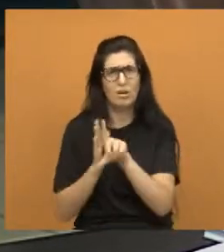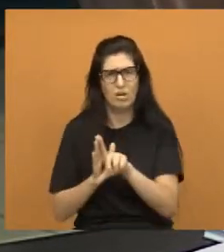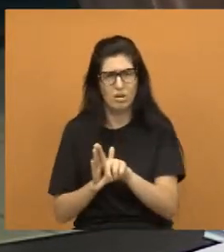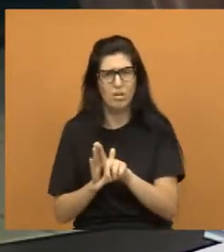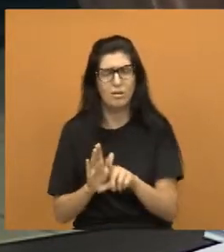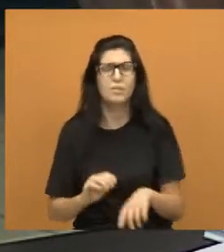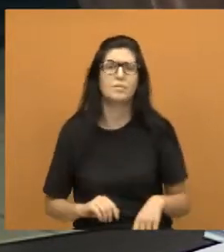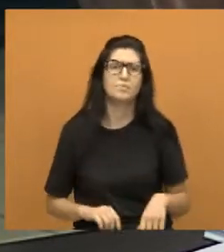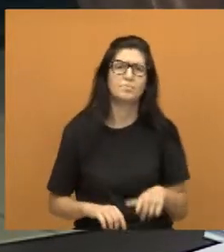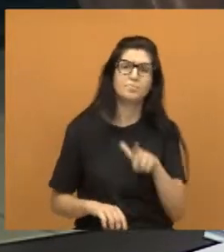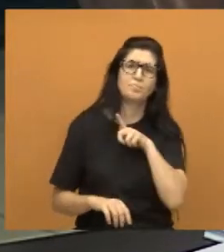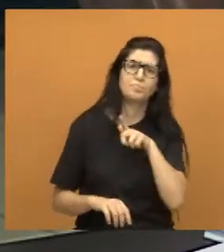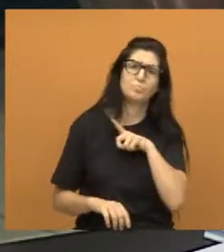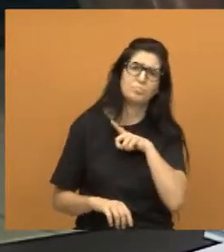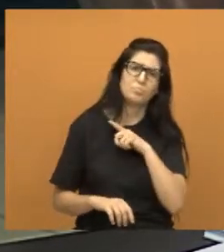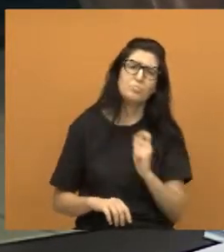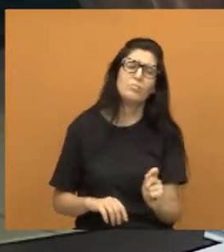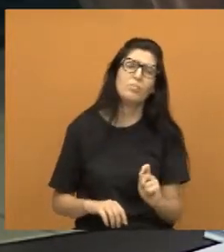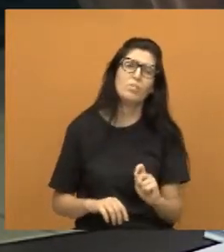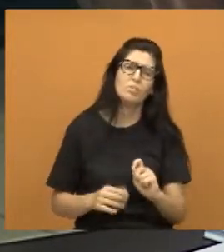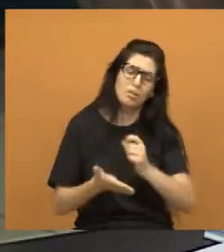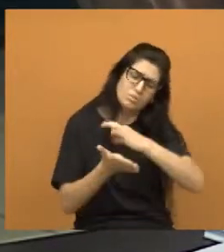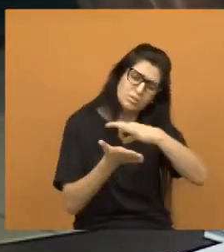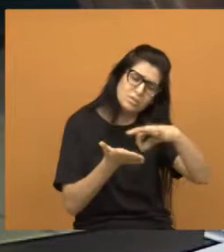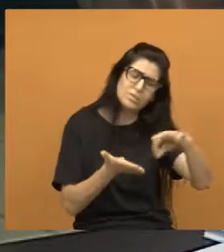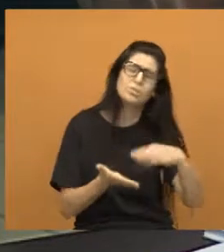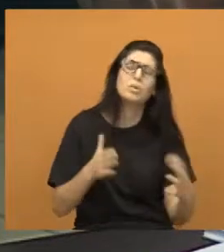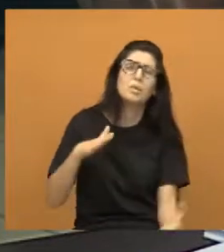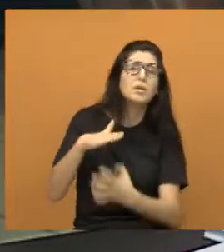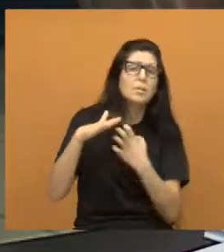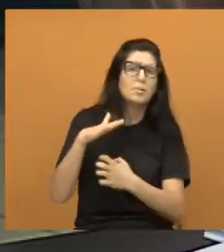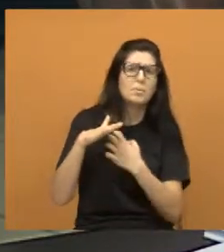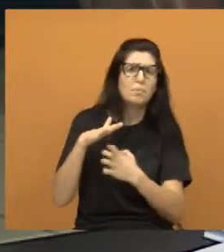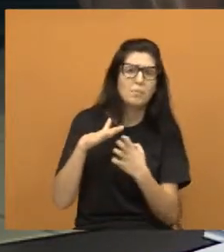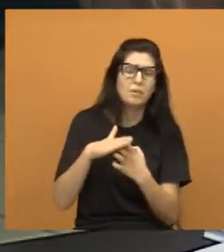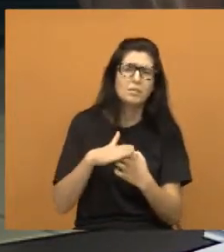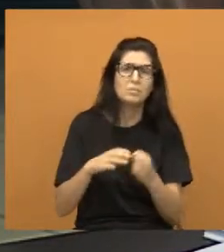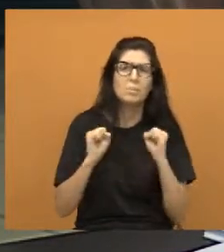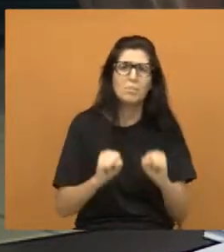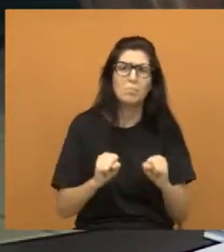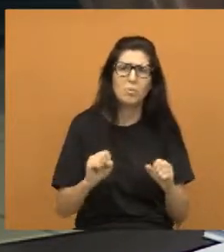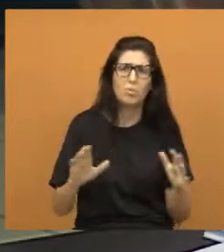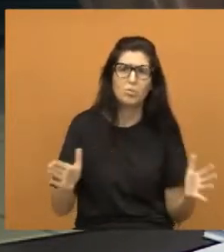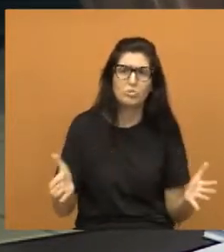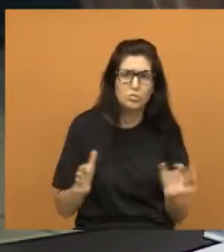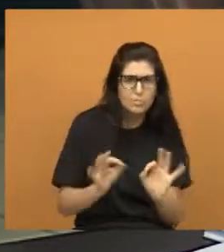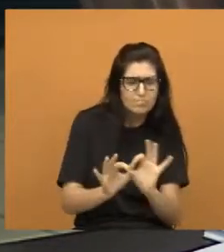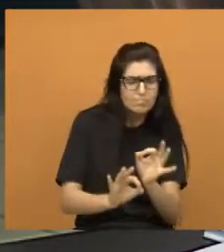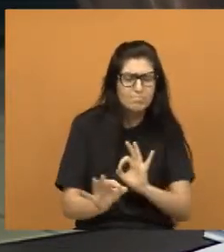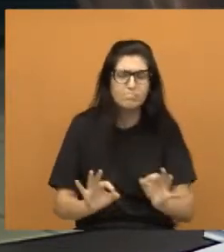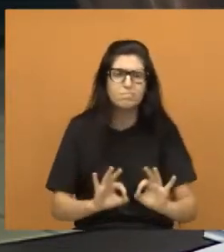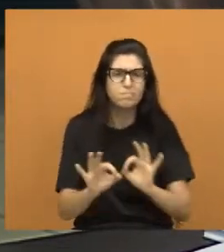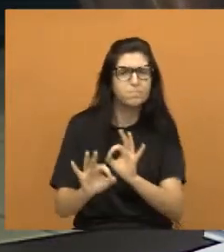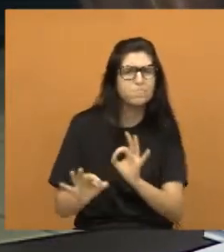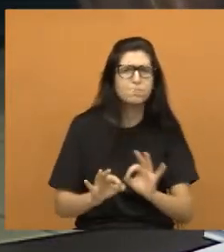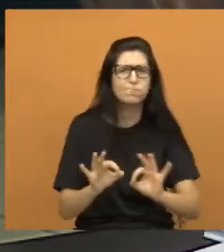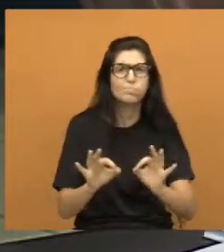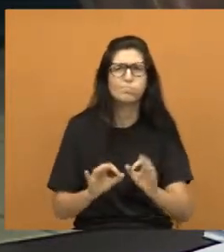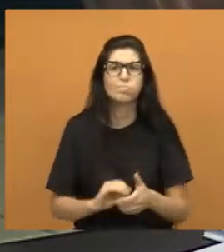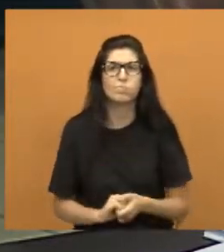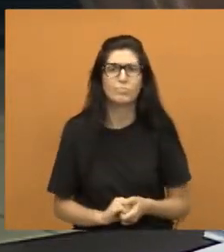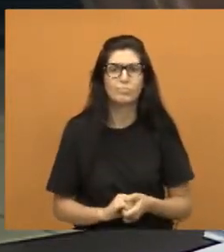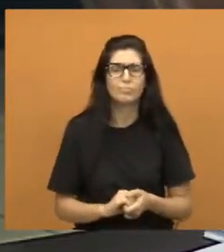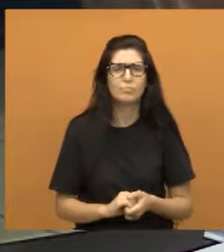espaço para que a empresa faça também algum tipo de benfeitoria, e aí, logicamente, ela tem até